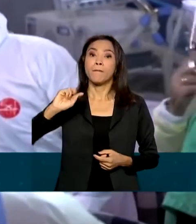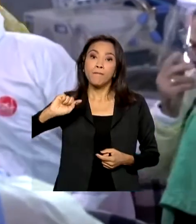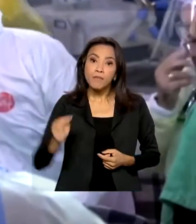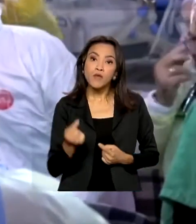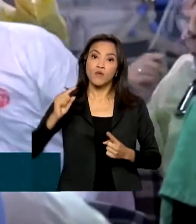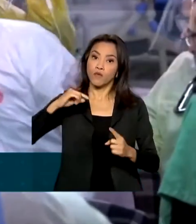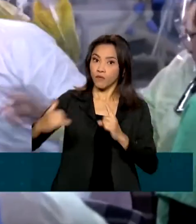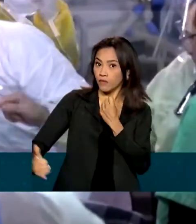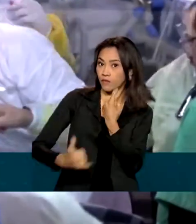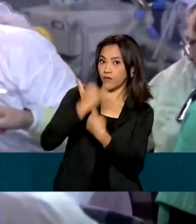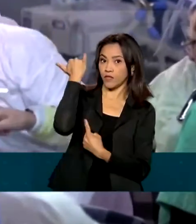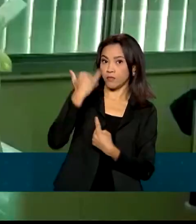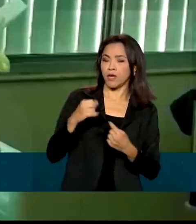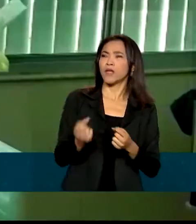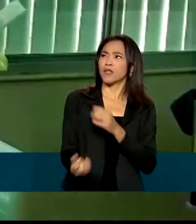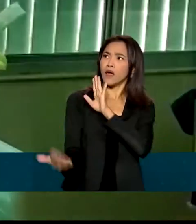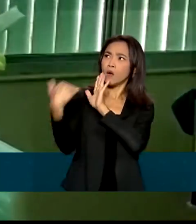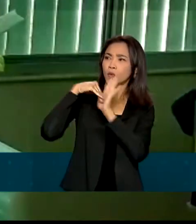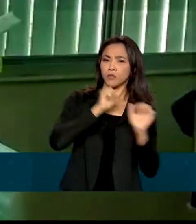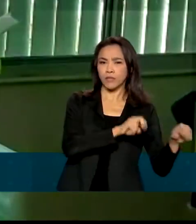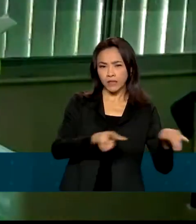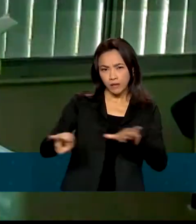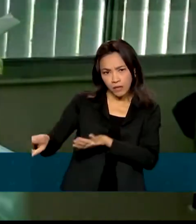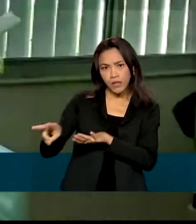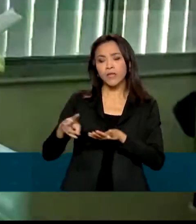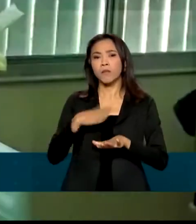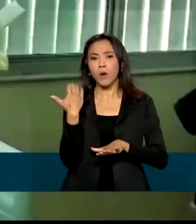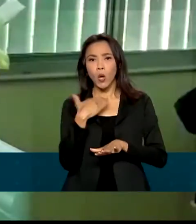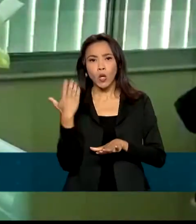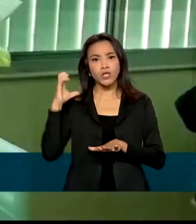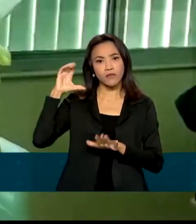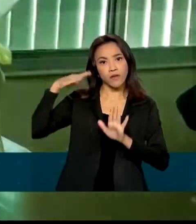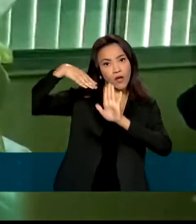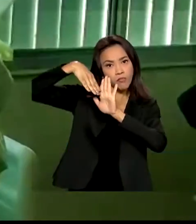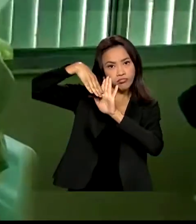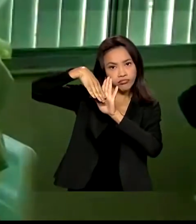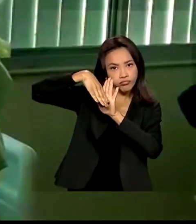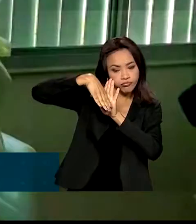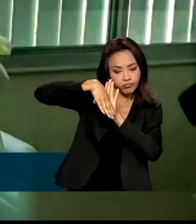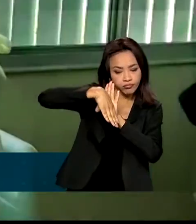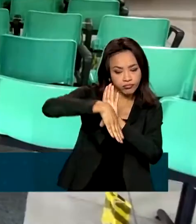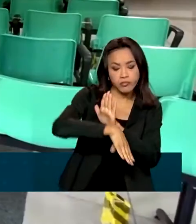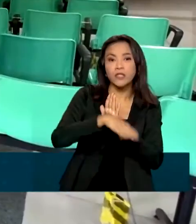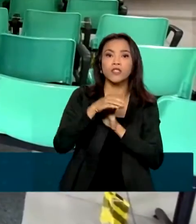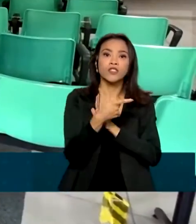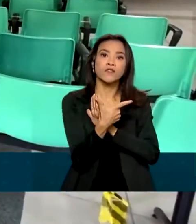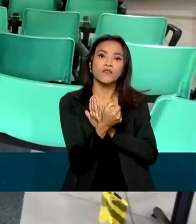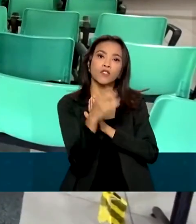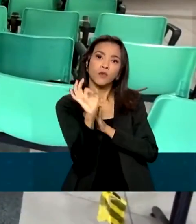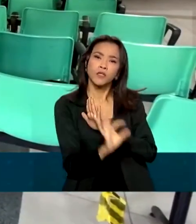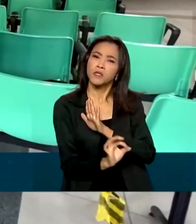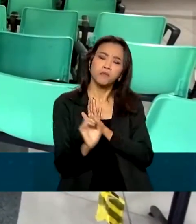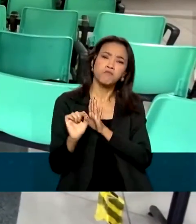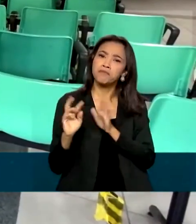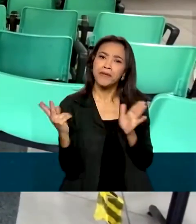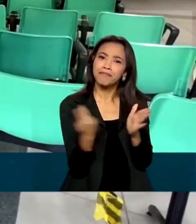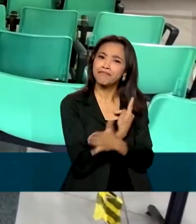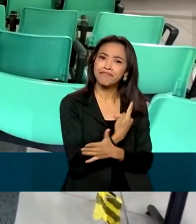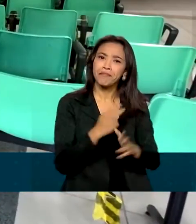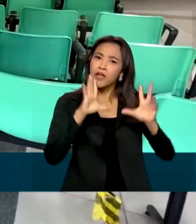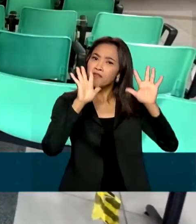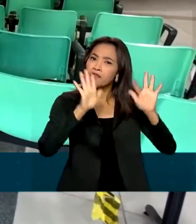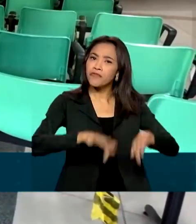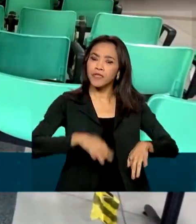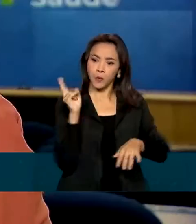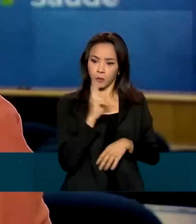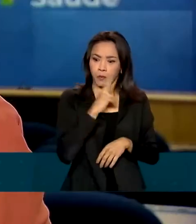semanas o número de mortes no país veio apresentando o curva de queda de vinte por cento um dos motivos para o fim da